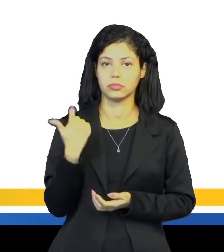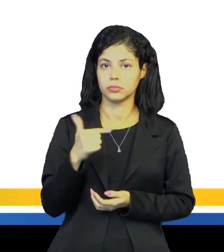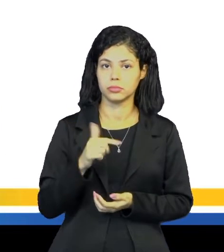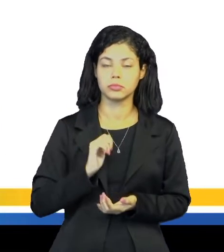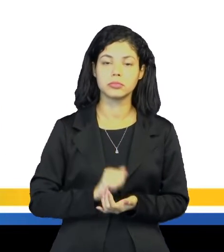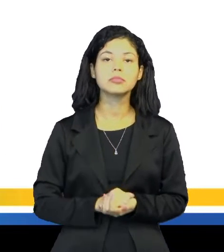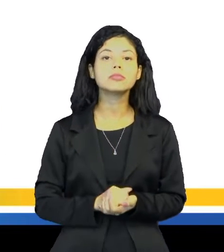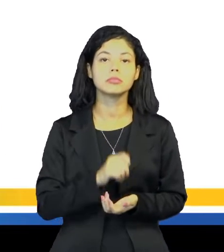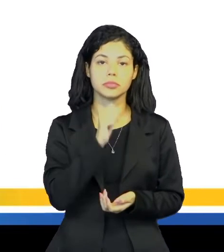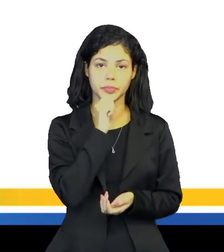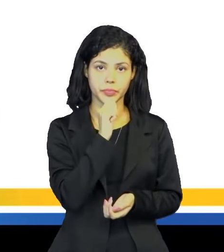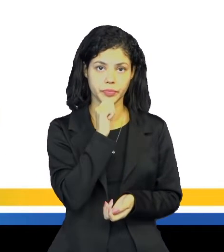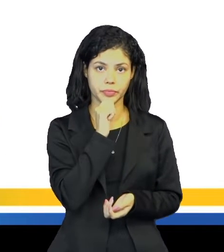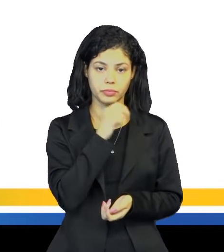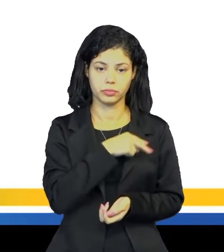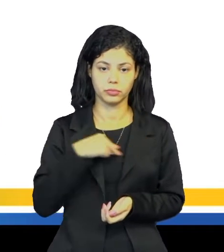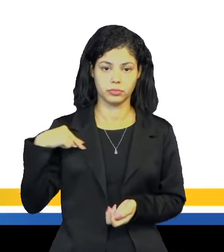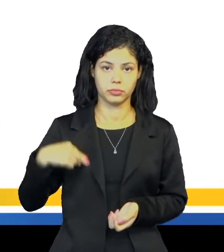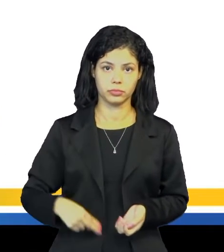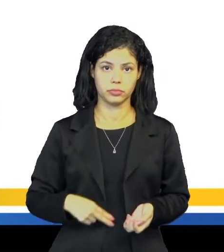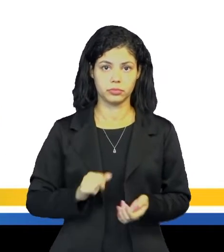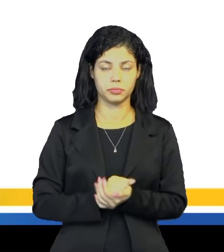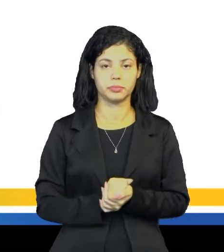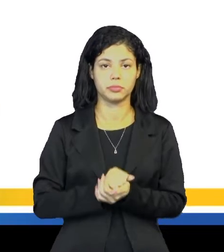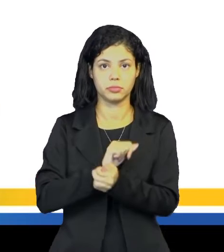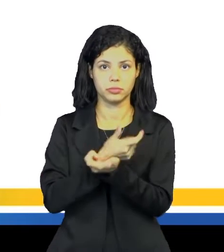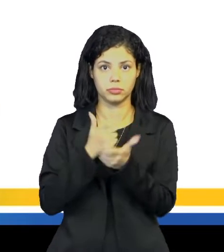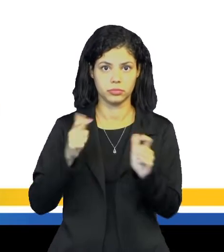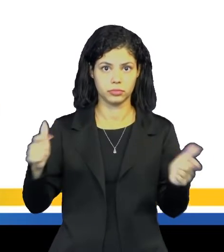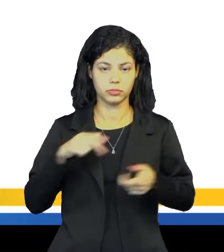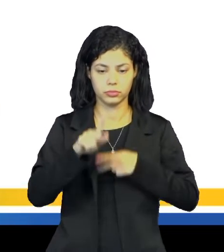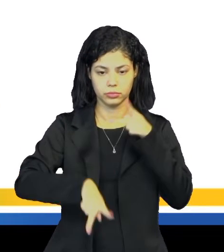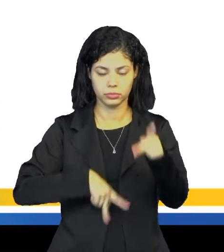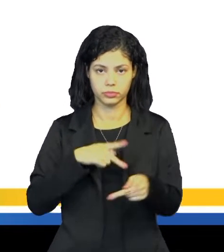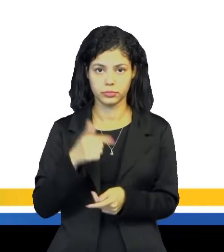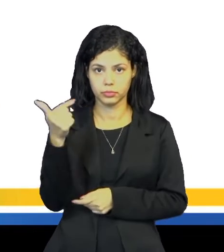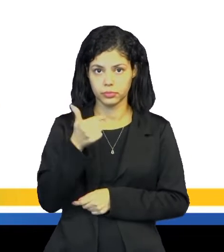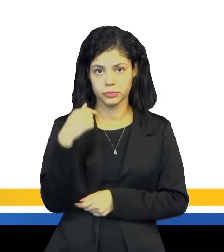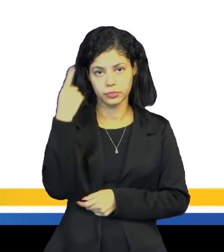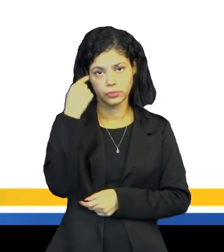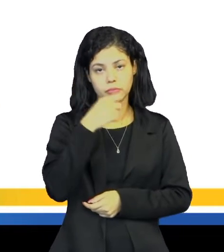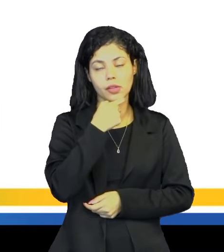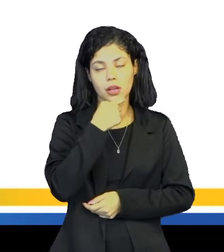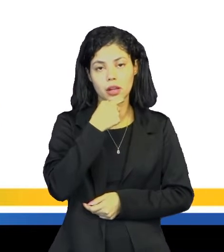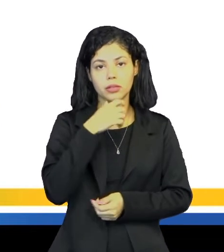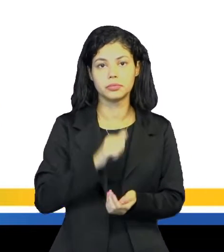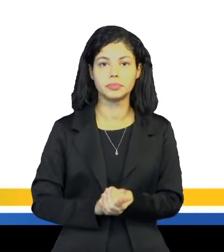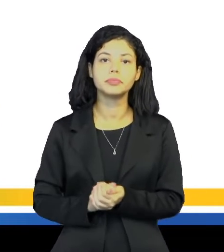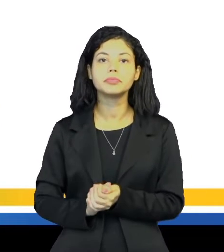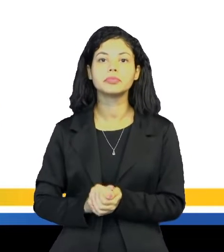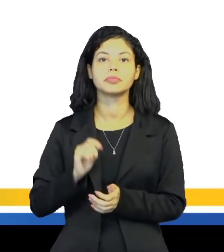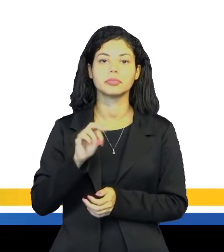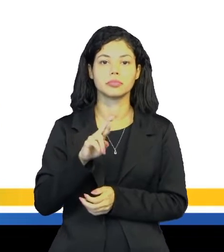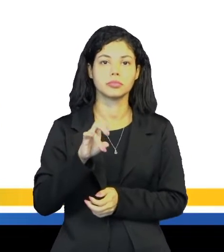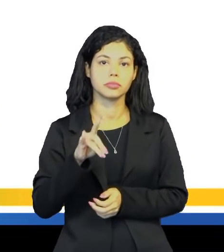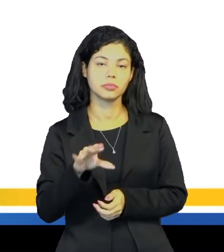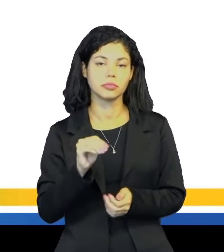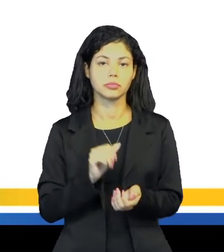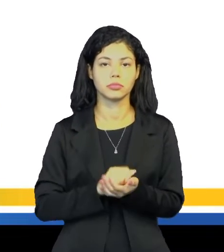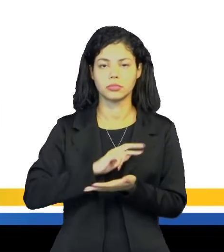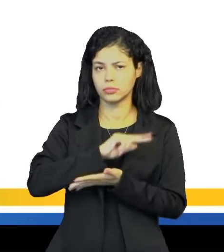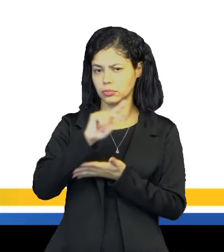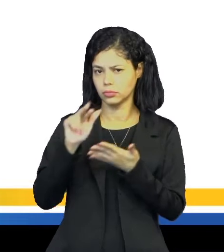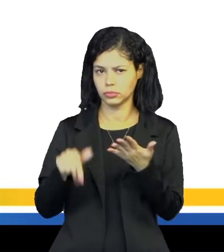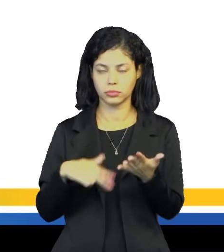toa ali falado na China, China é o país mais populoso do mundo, né, segundo o espanhol, aí vem o inglês, o árabe, o indinho, o bengali, o português, o russo e